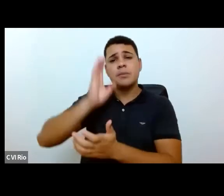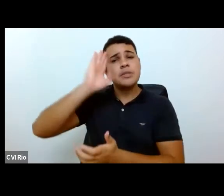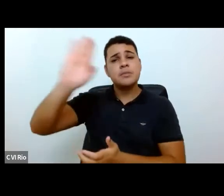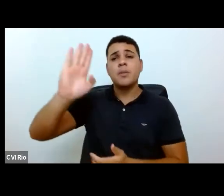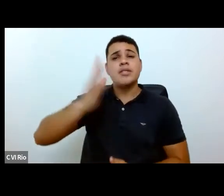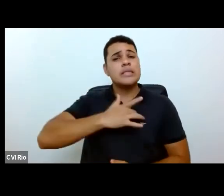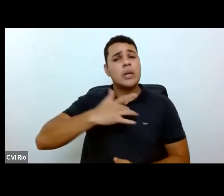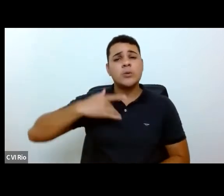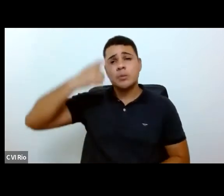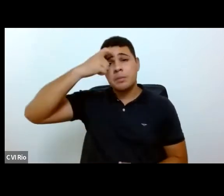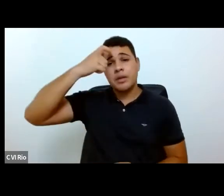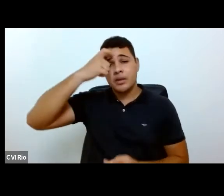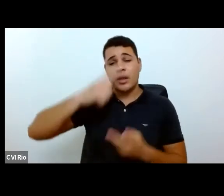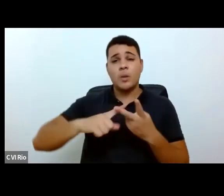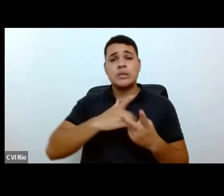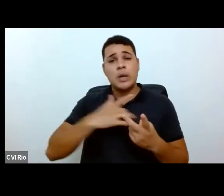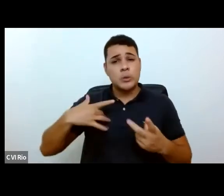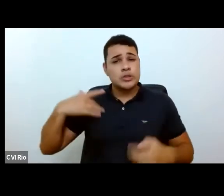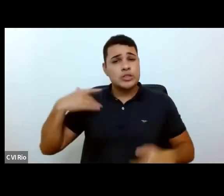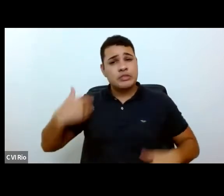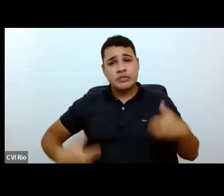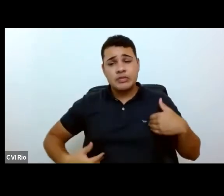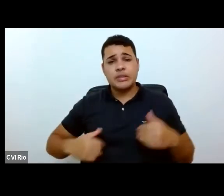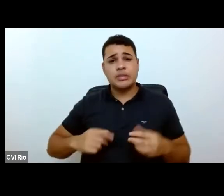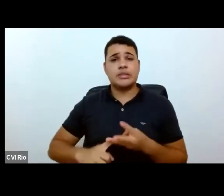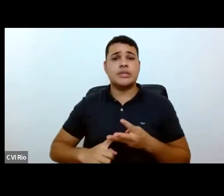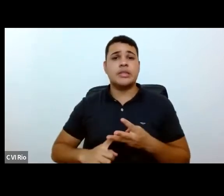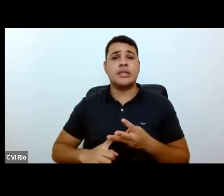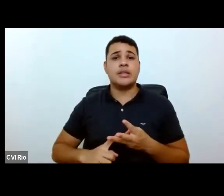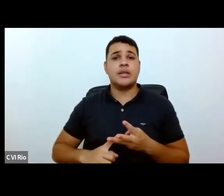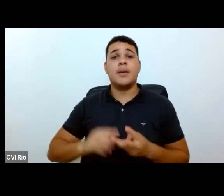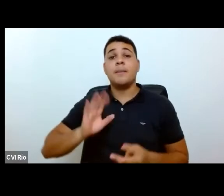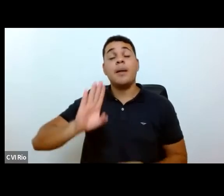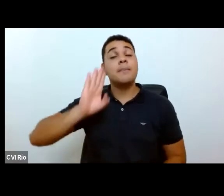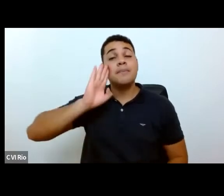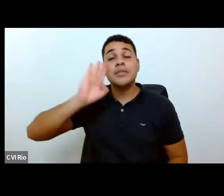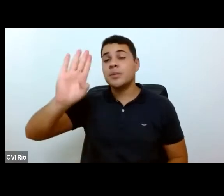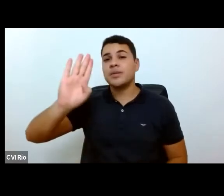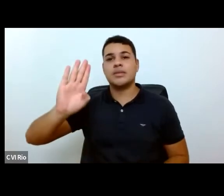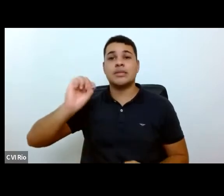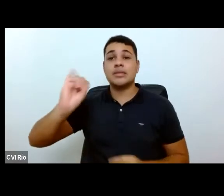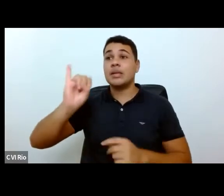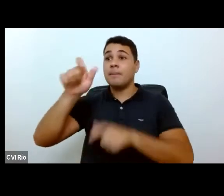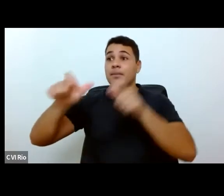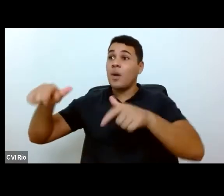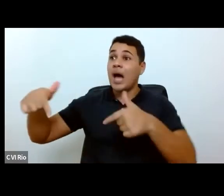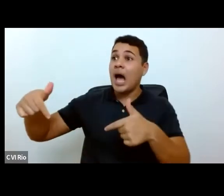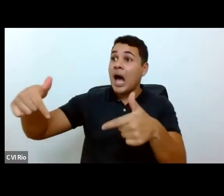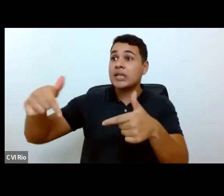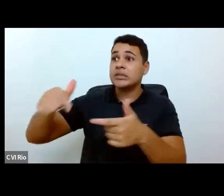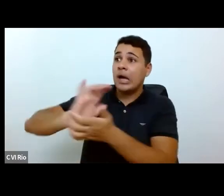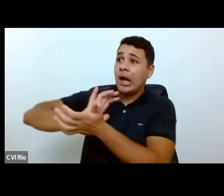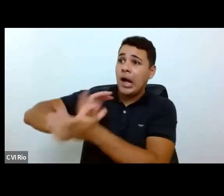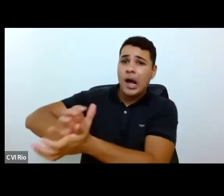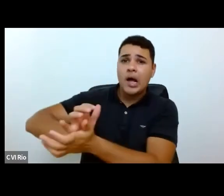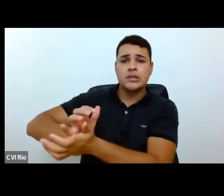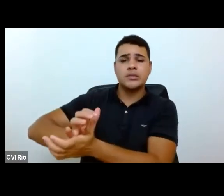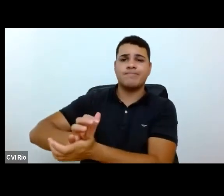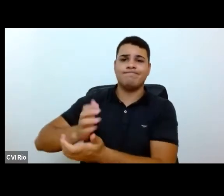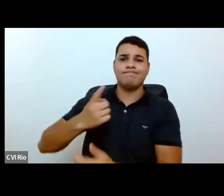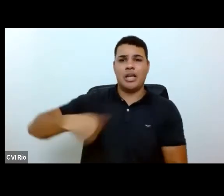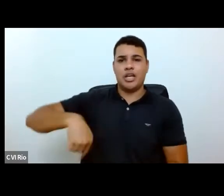mentalmente, espiritualmente, mas é principalmente pelo racismo da ausência. Eu